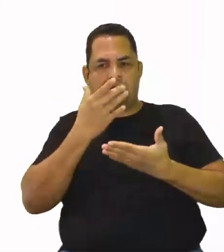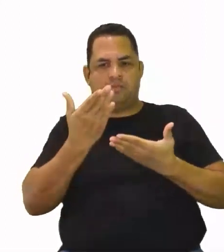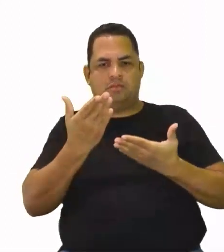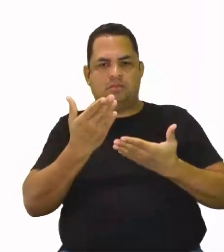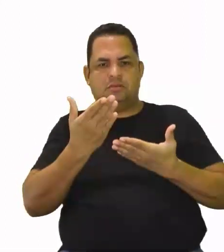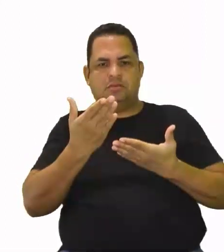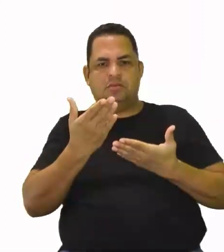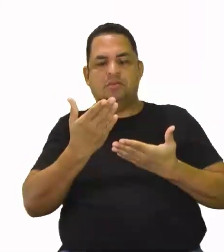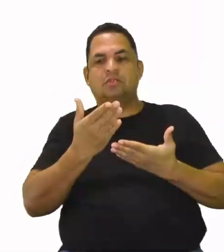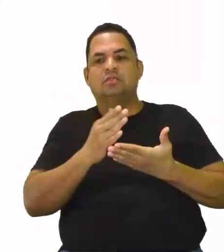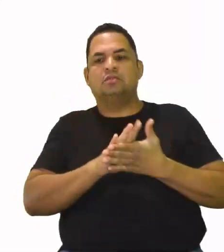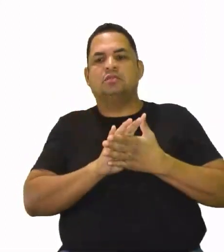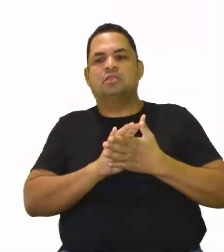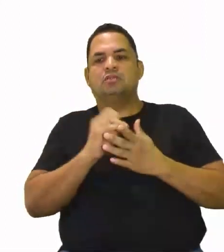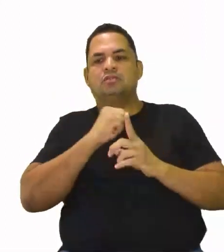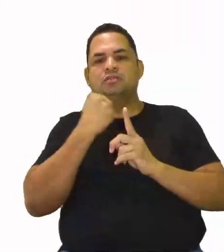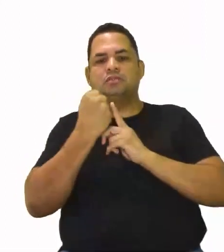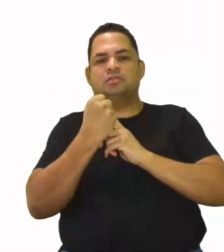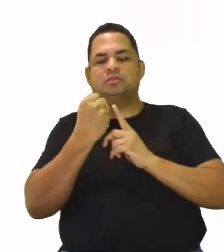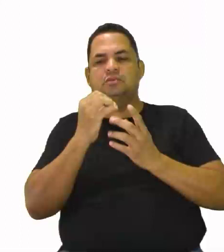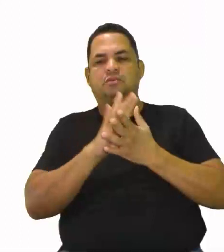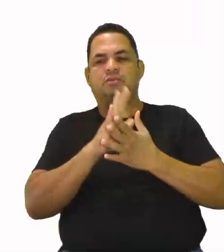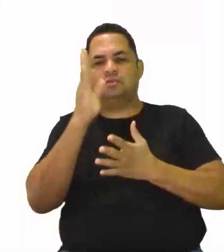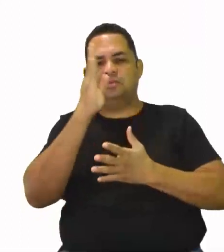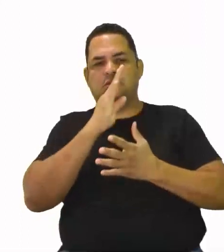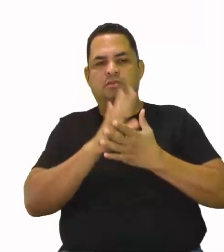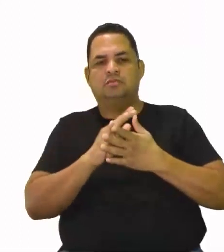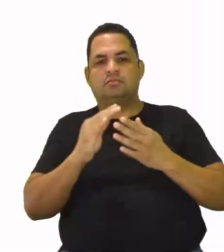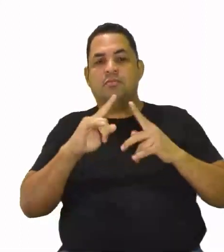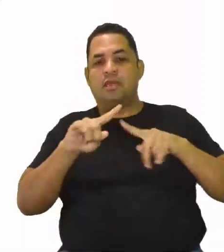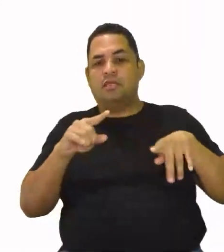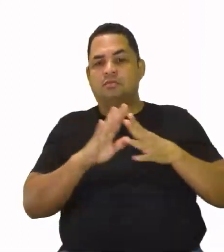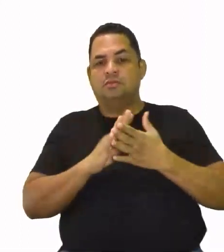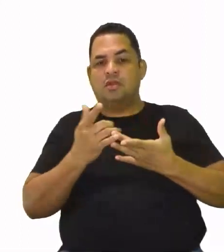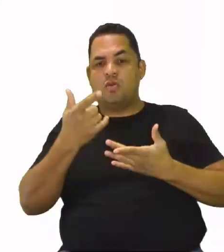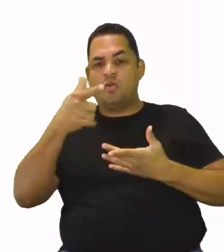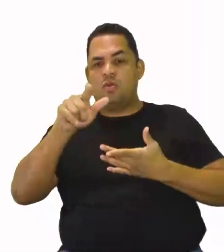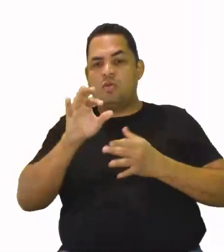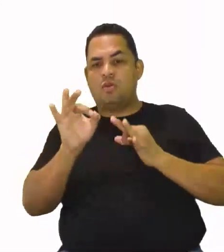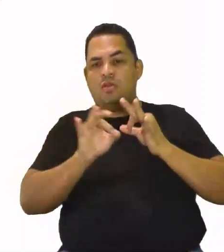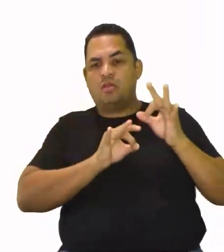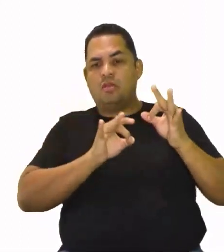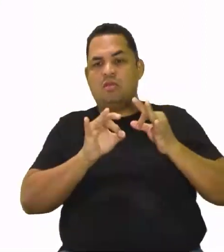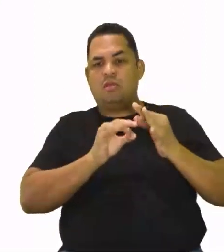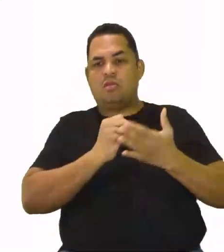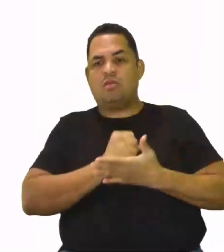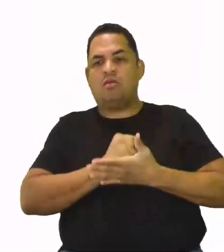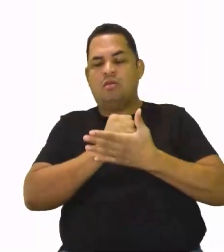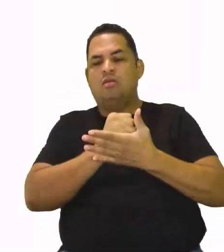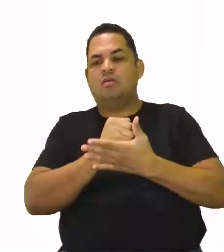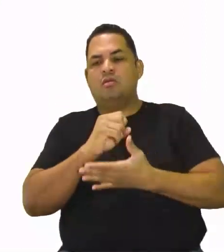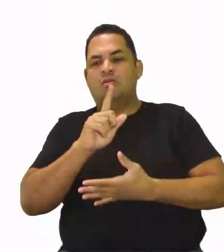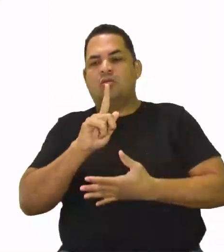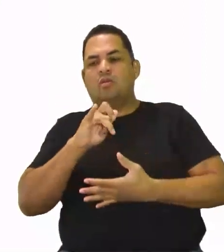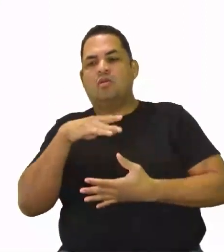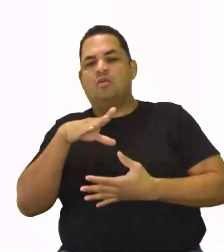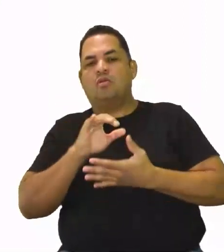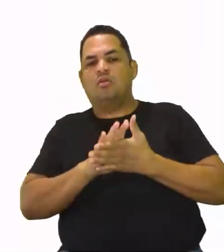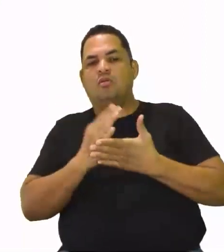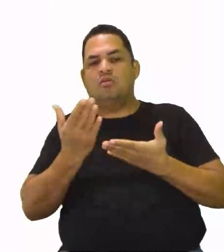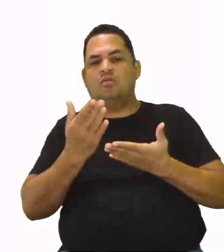brasileira. Entretanto, para conseguir criar uma situação favorável ao